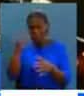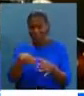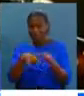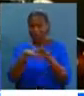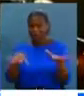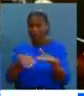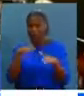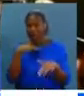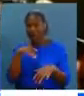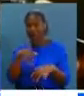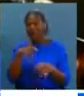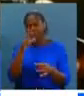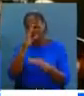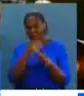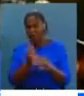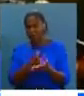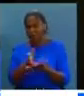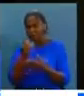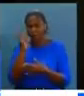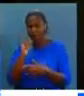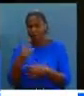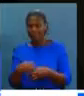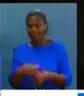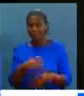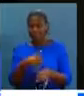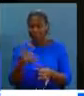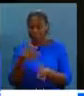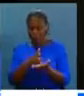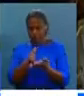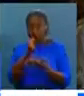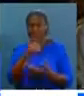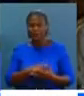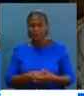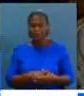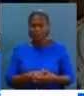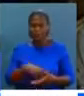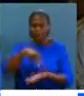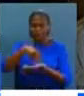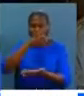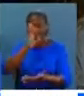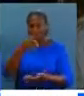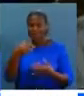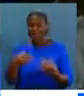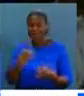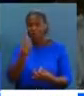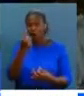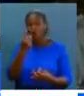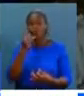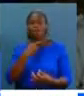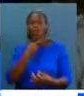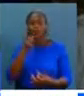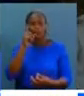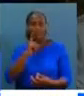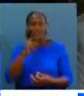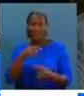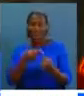evento para continuar, porque vale a pena. E para São Nicolau continua com esse grande evento. Pá. Uma presença habitual e a única voz feminina